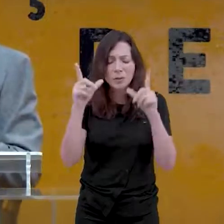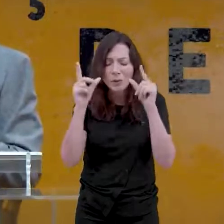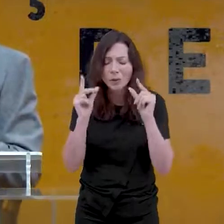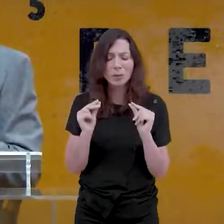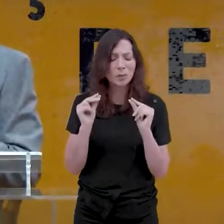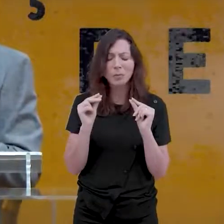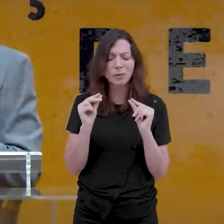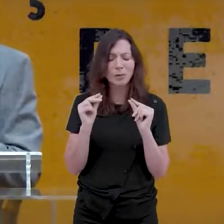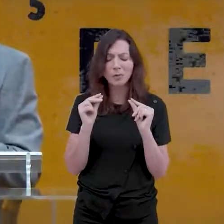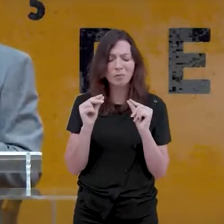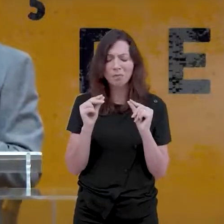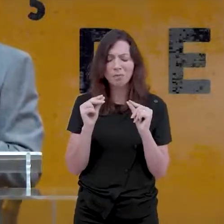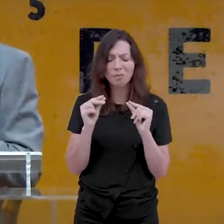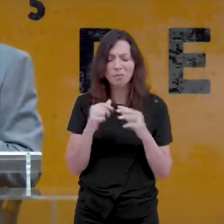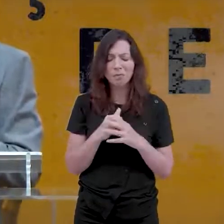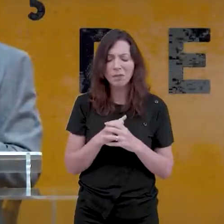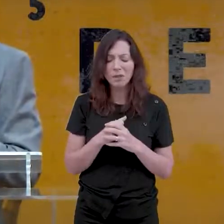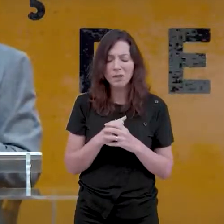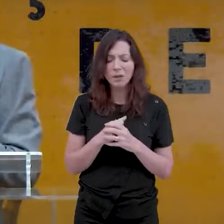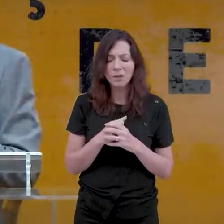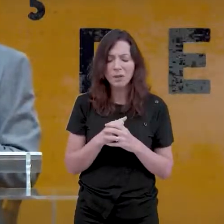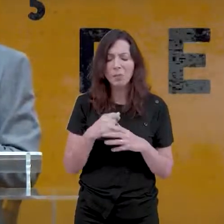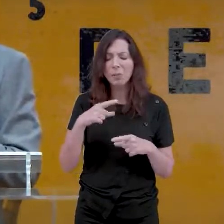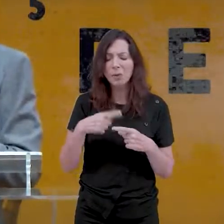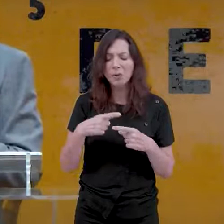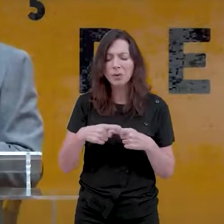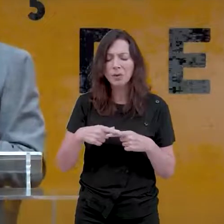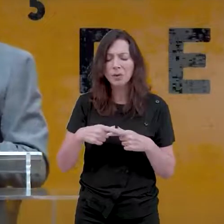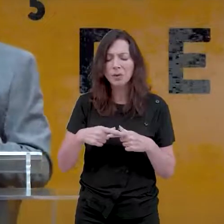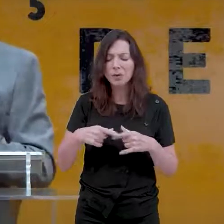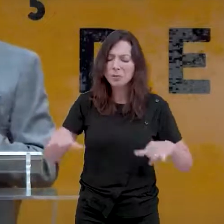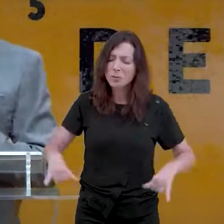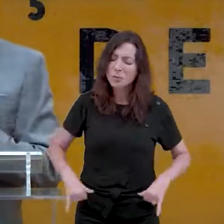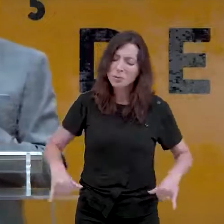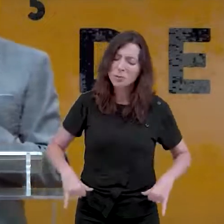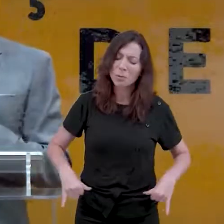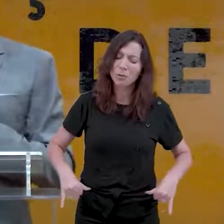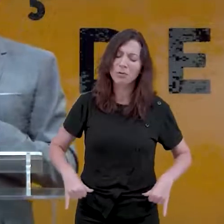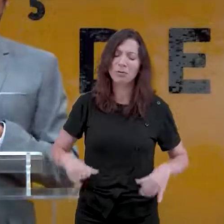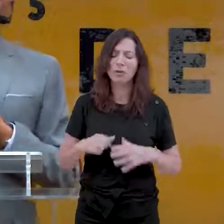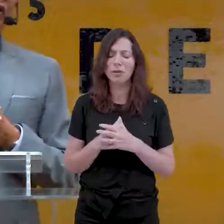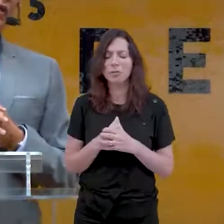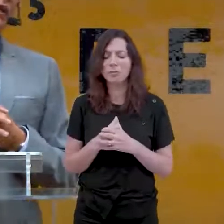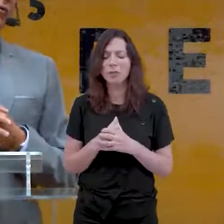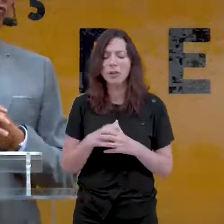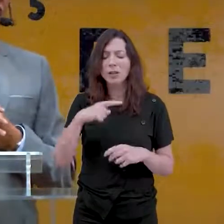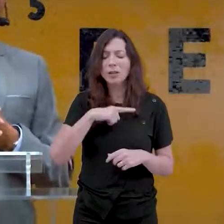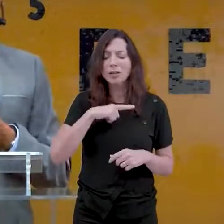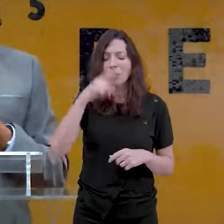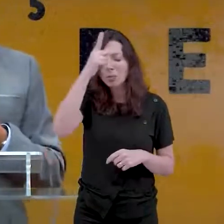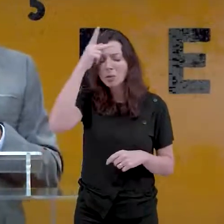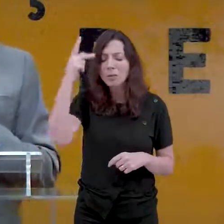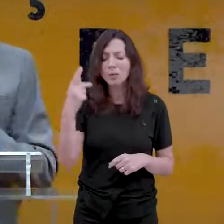conseguem conciliar o sono à madrugada, pelas dores, pelos dramas, pelas lutas. Há muitos aqui,